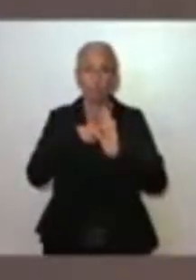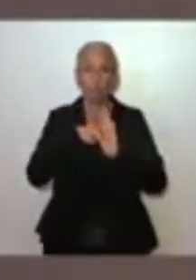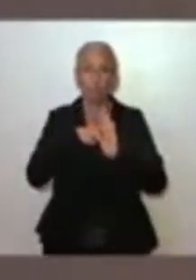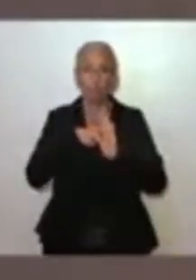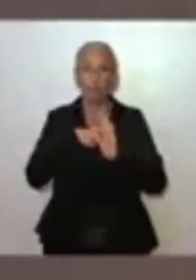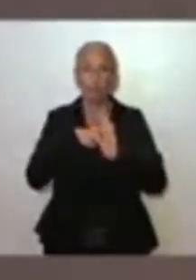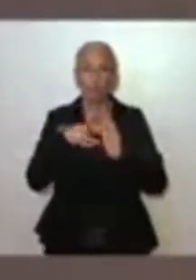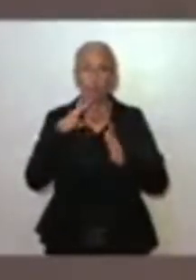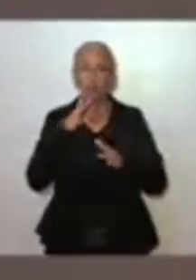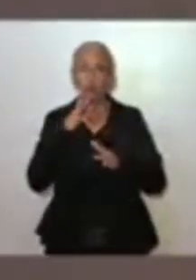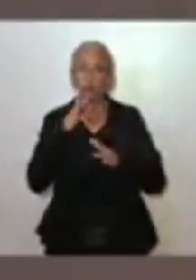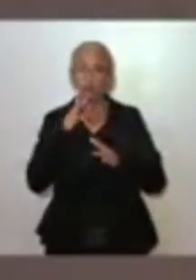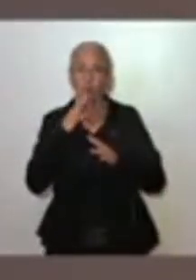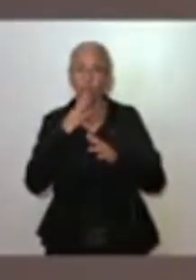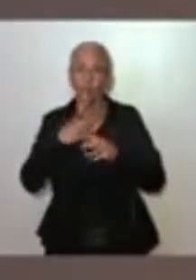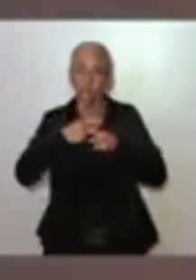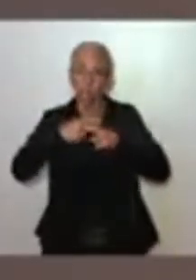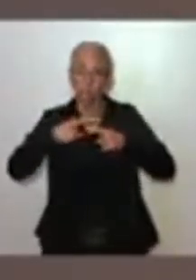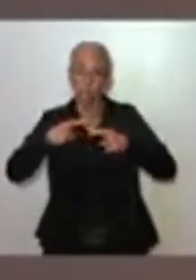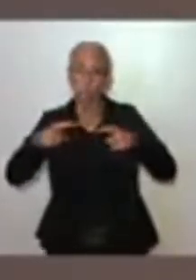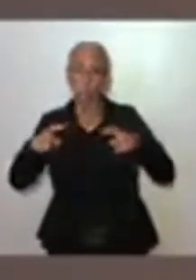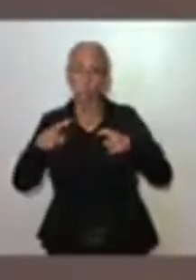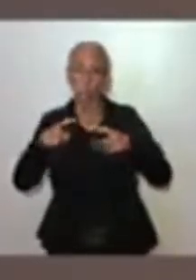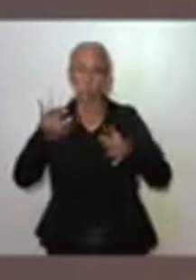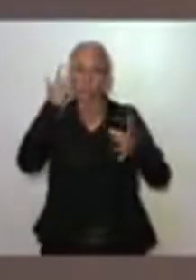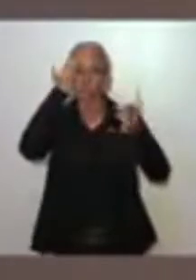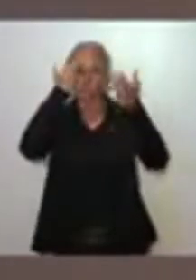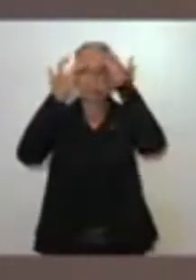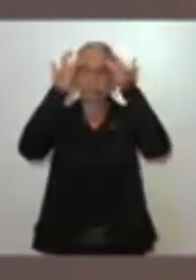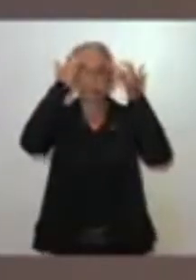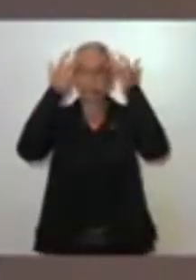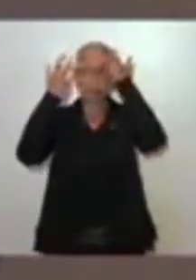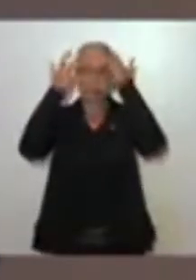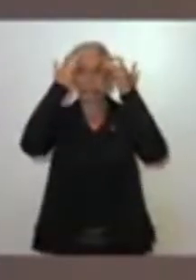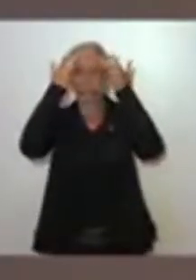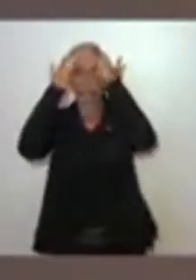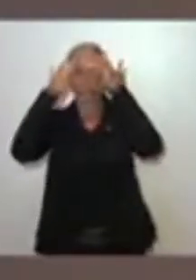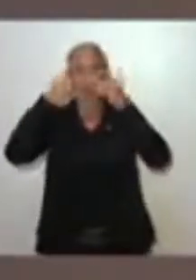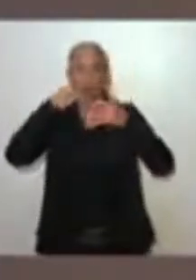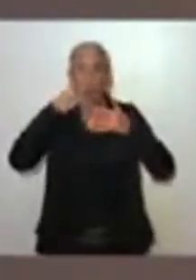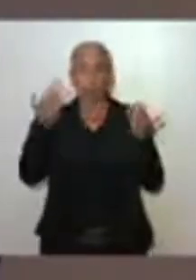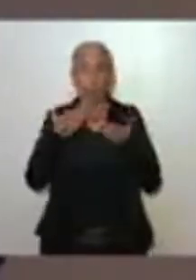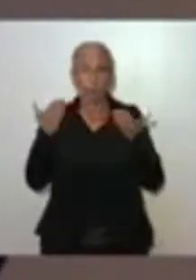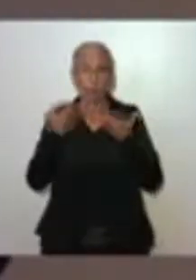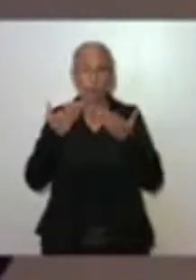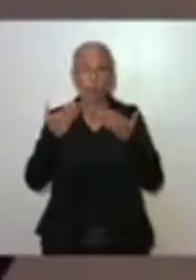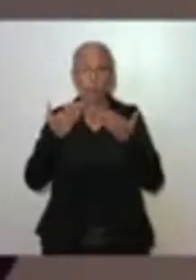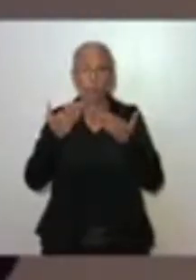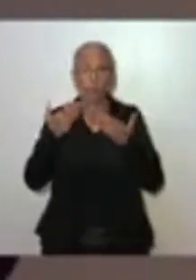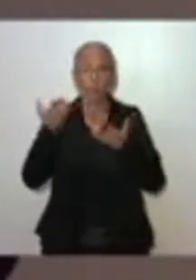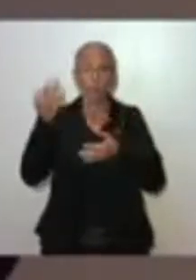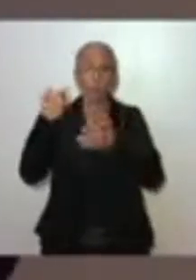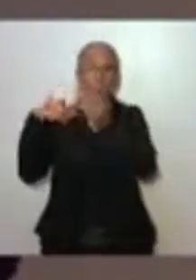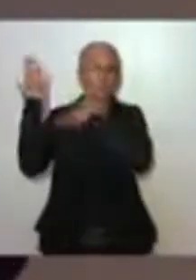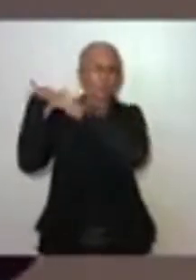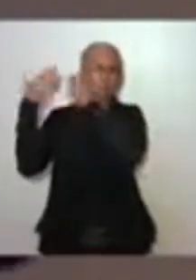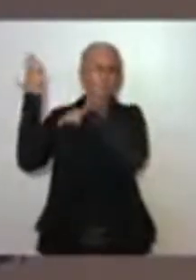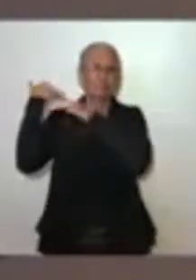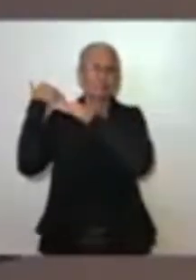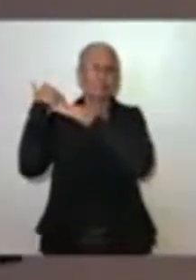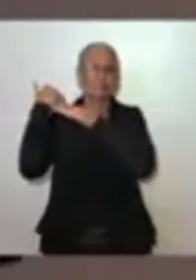próprio conhecimento que hoje em dia é acessível a todos antigamente o conhecimento custava caro